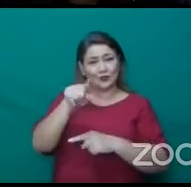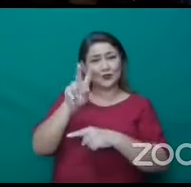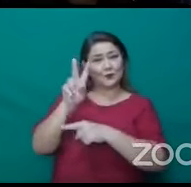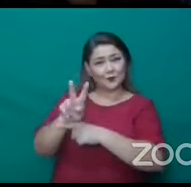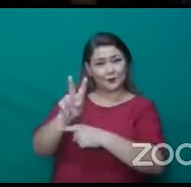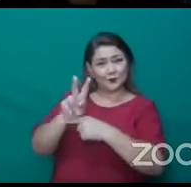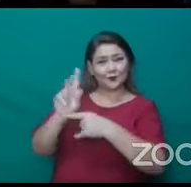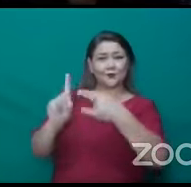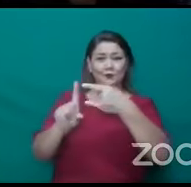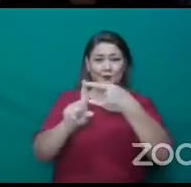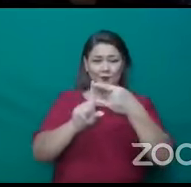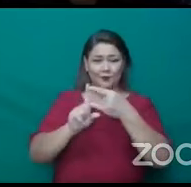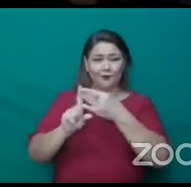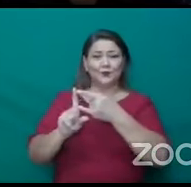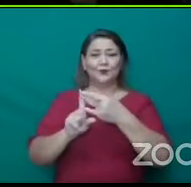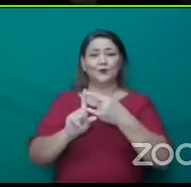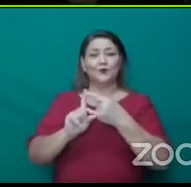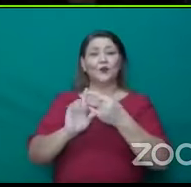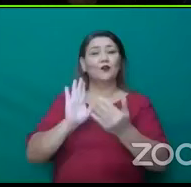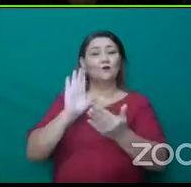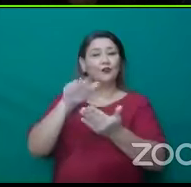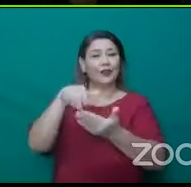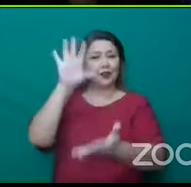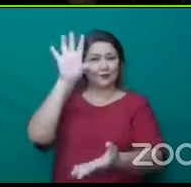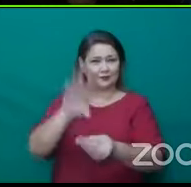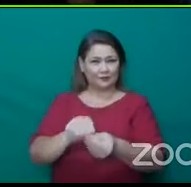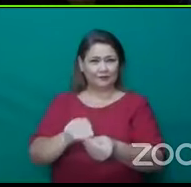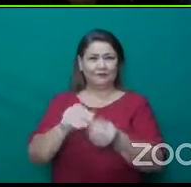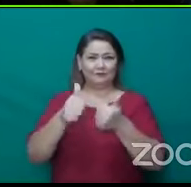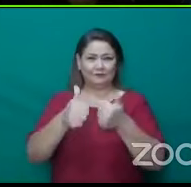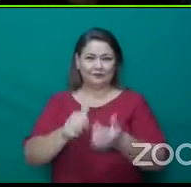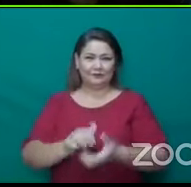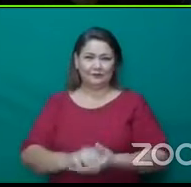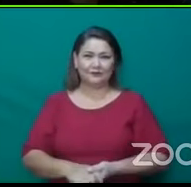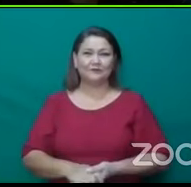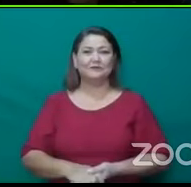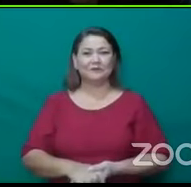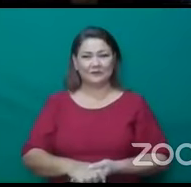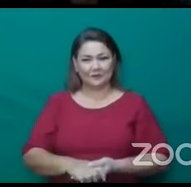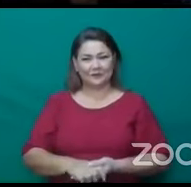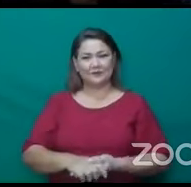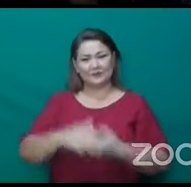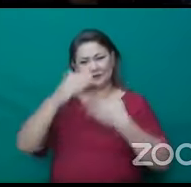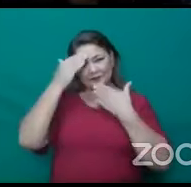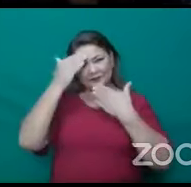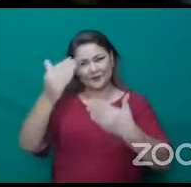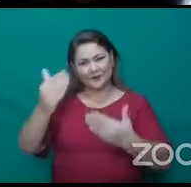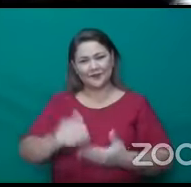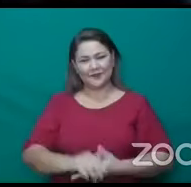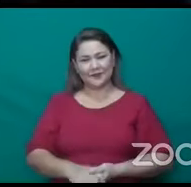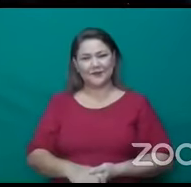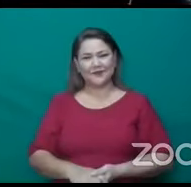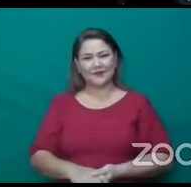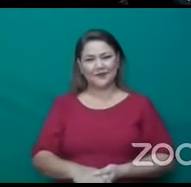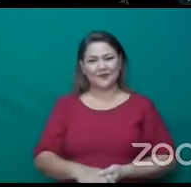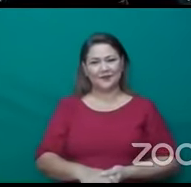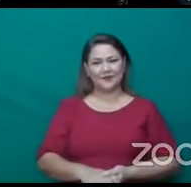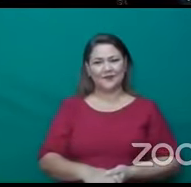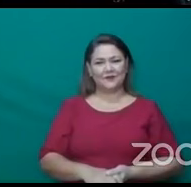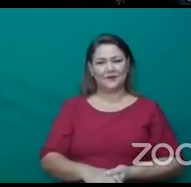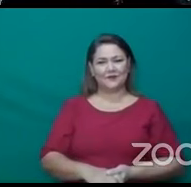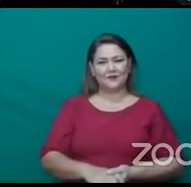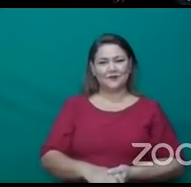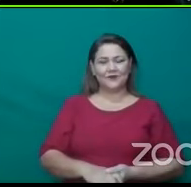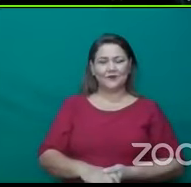fazer as considerações finais. Após, a gente fala Claro. agora com a Tuane. Vou acompanhar. Muito obrigado. Obrigado, Douglas. Pô, Obrigado. amor.